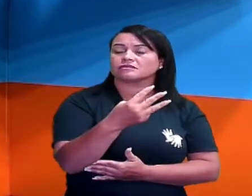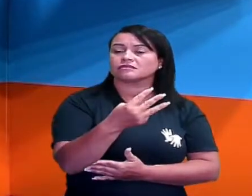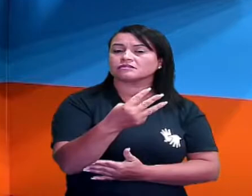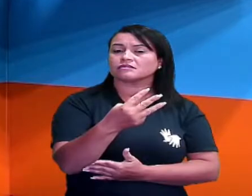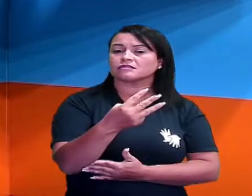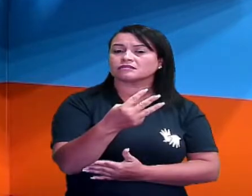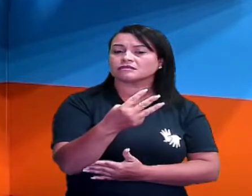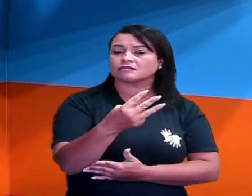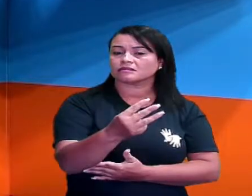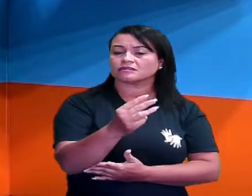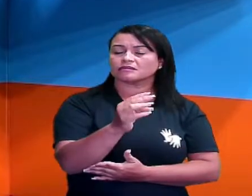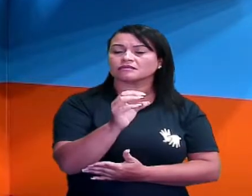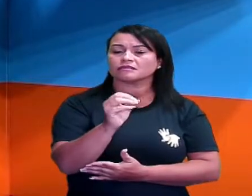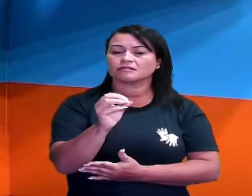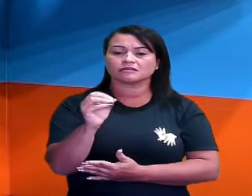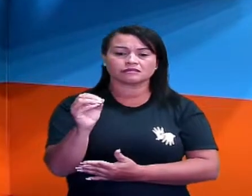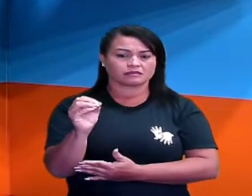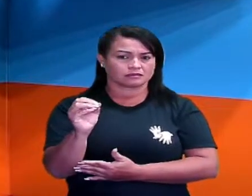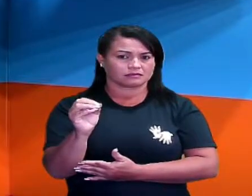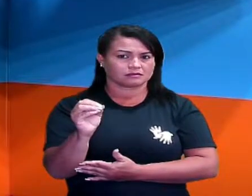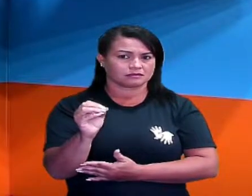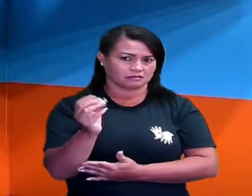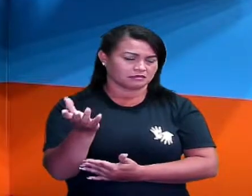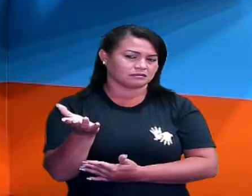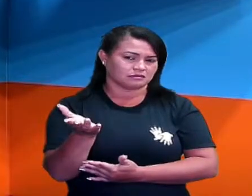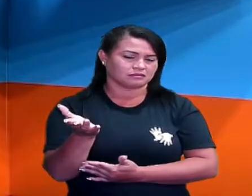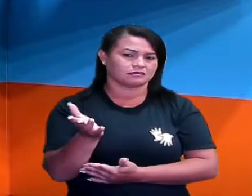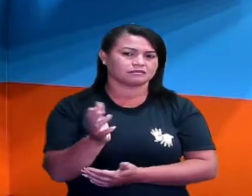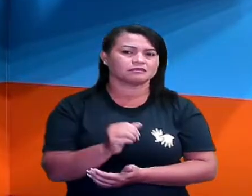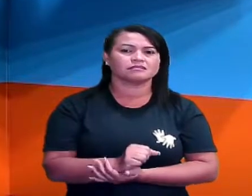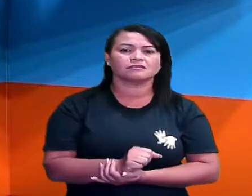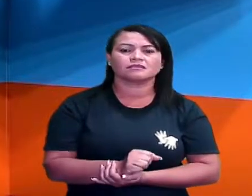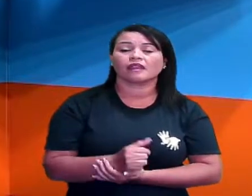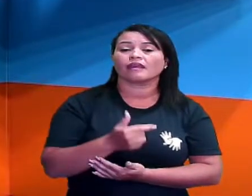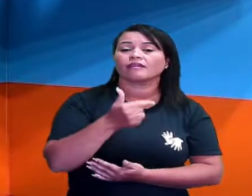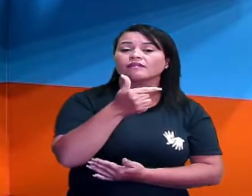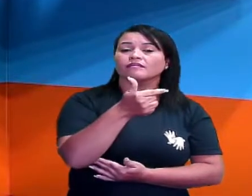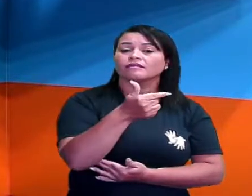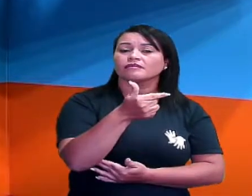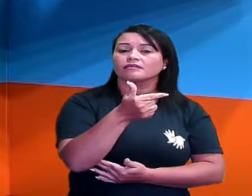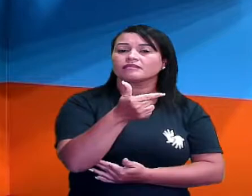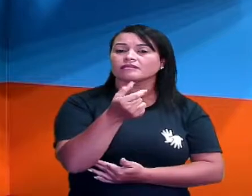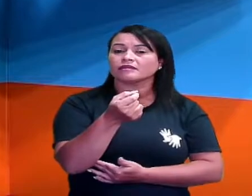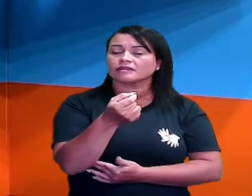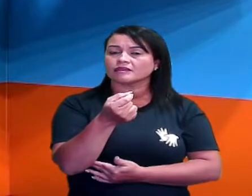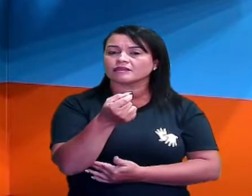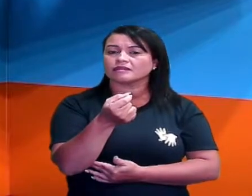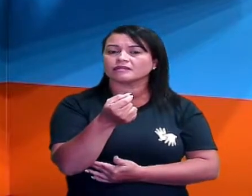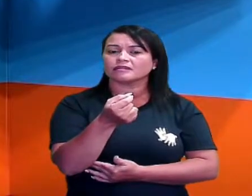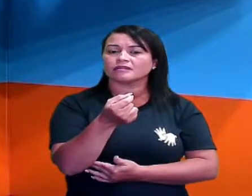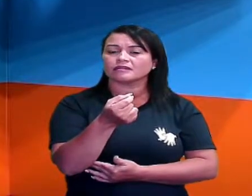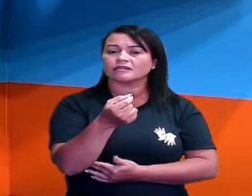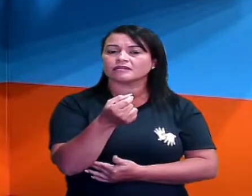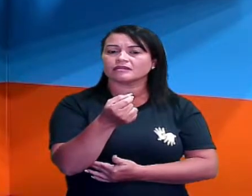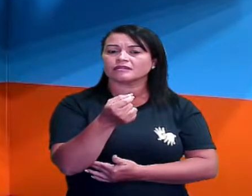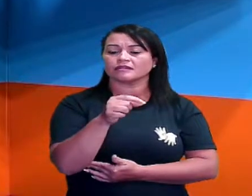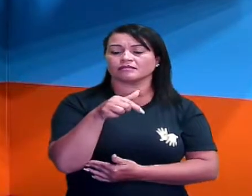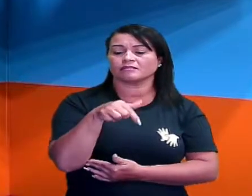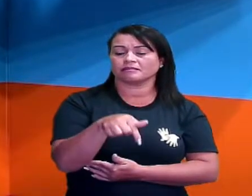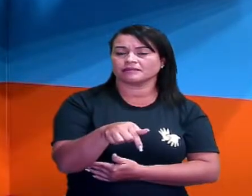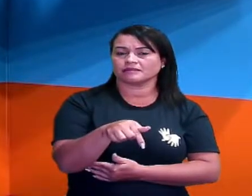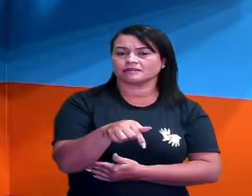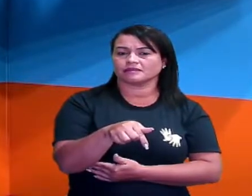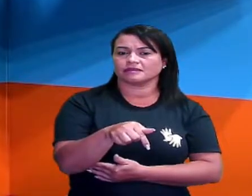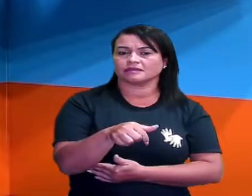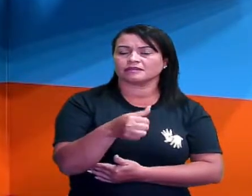Então, esse 3 está representando quem? A casa dos 300, né? 20, né? Mais quem? 7,